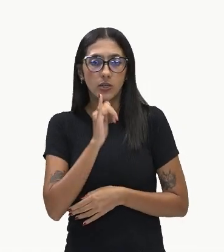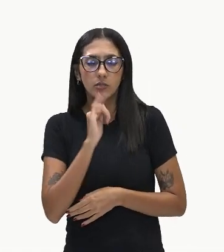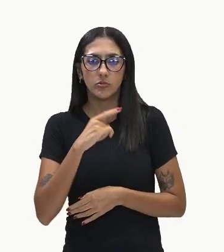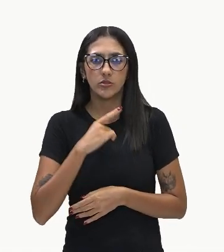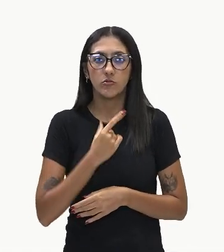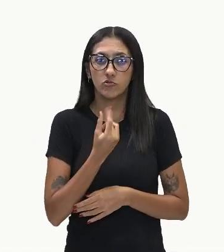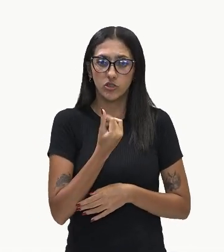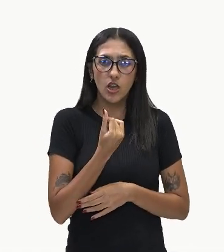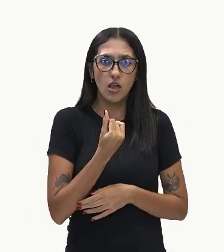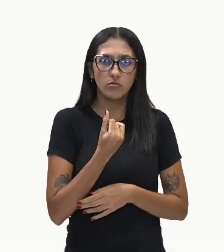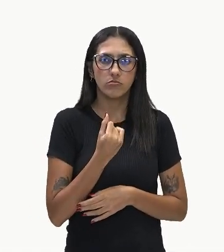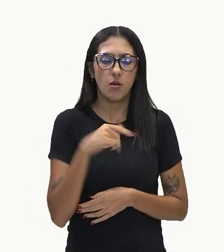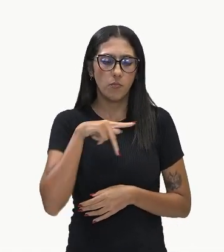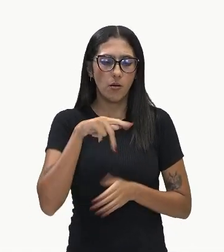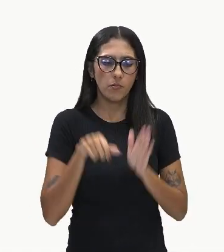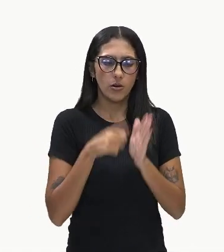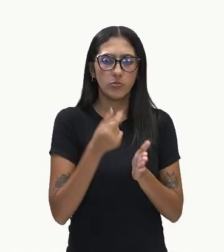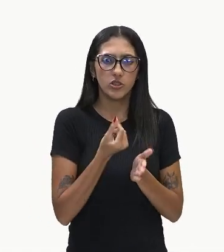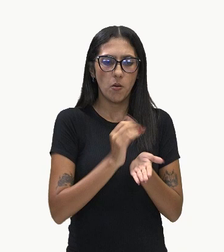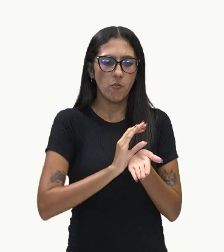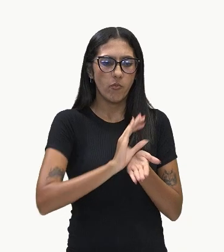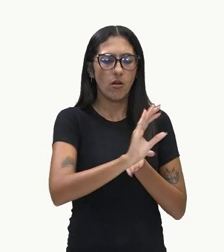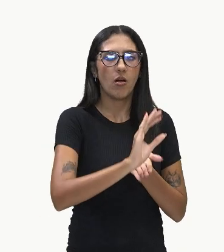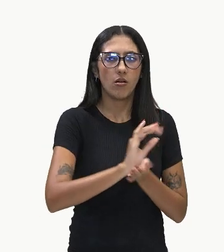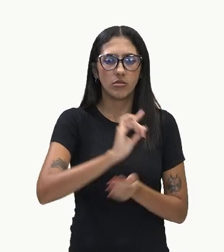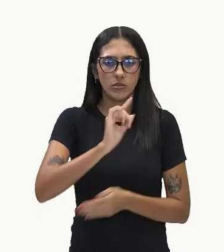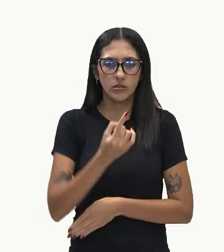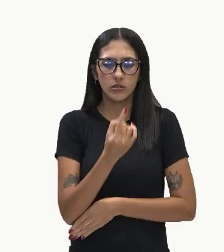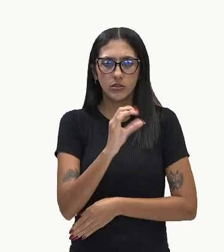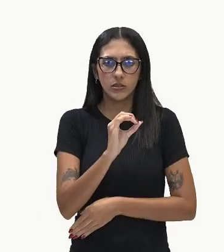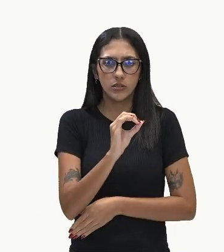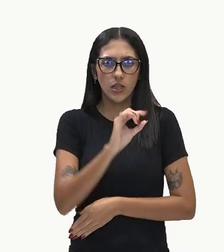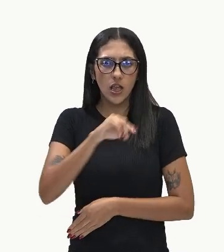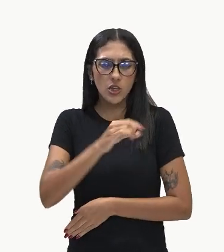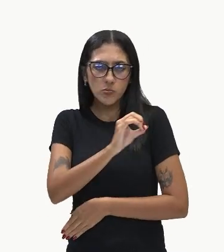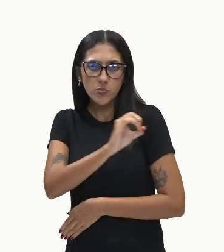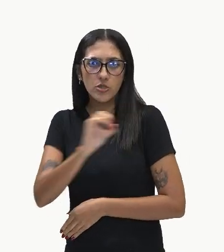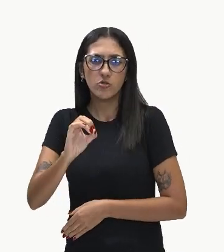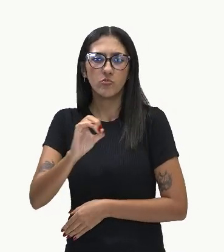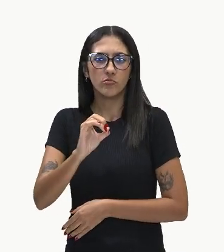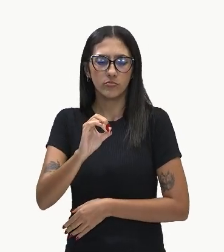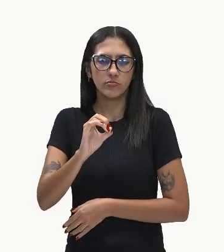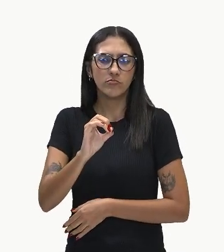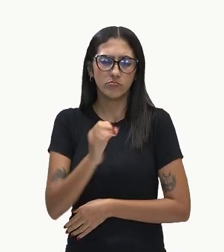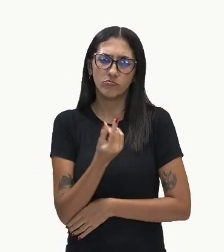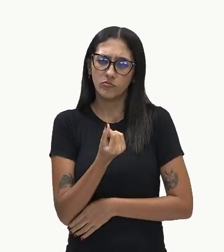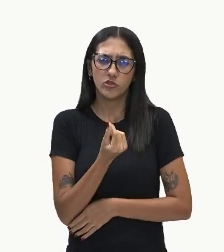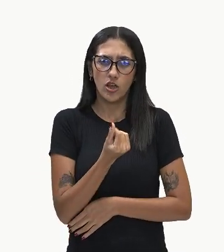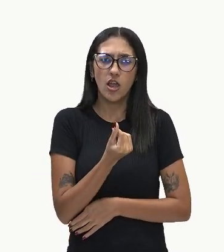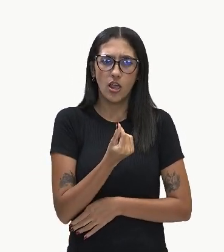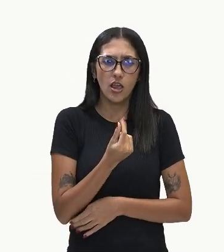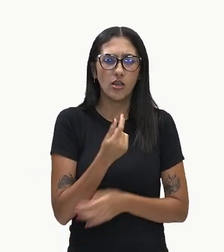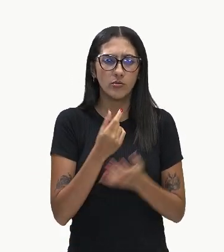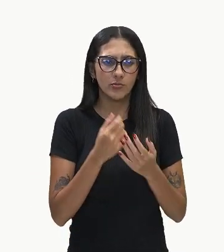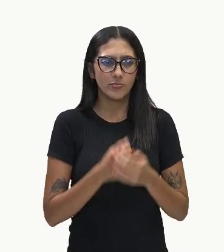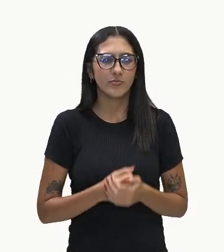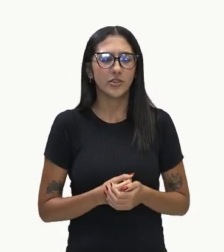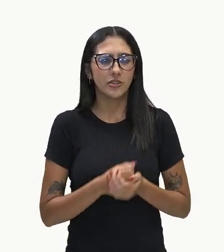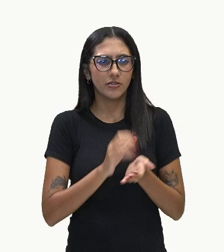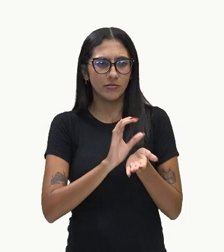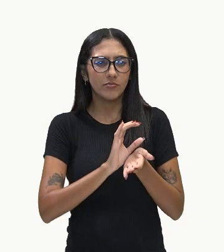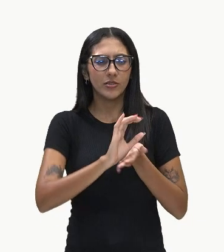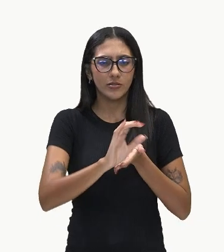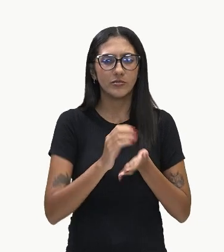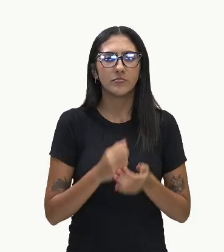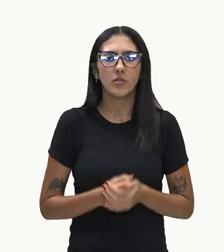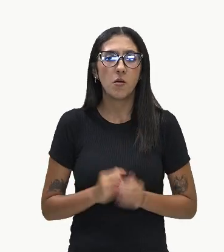capital, vamos lá. Eu investi 10 mil, ok? Eu investi 10 mil e esse investimento me